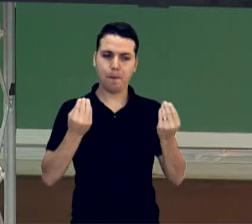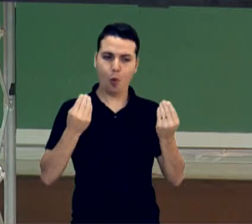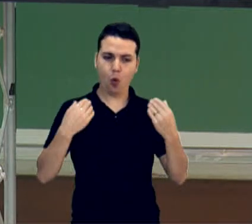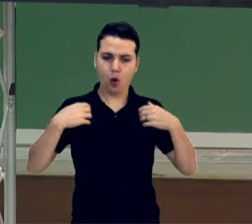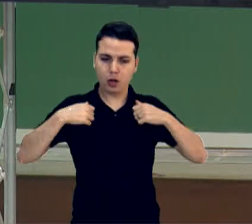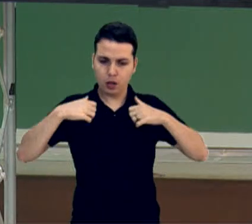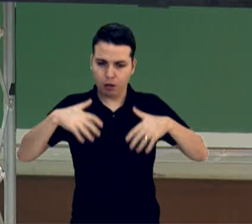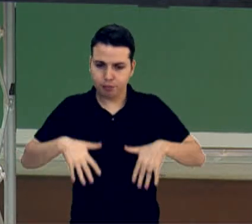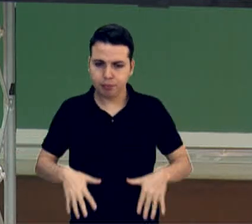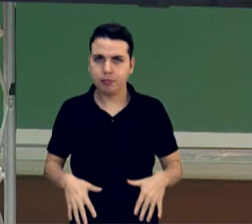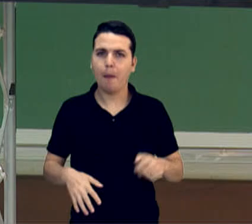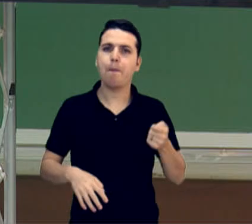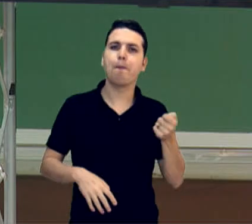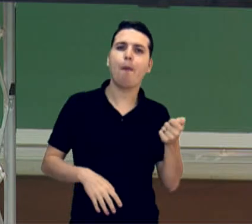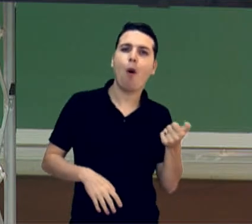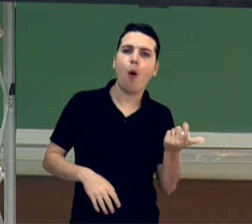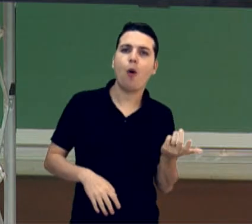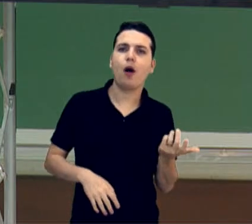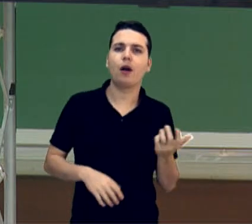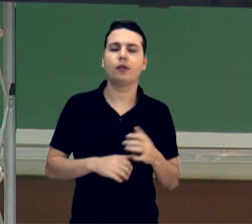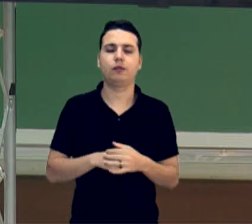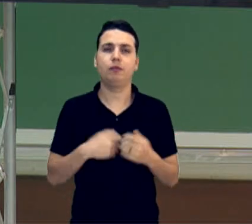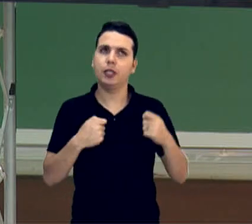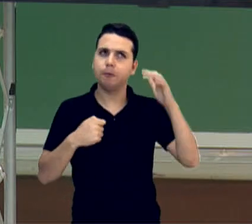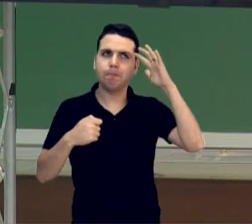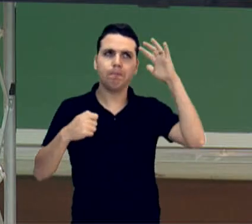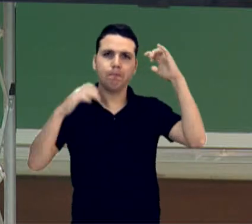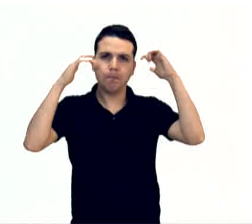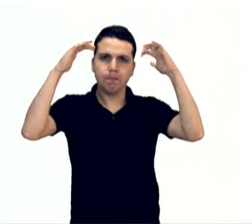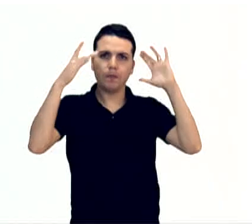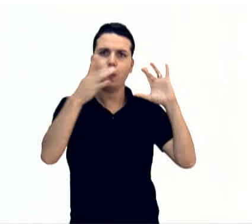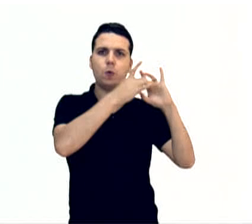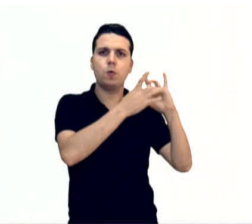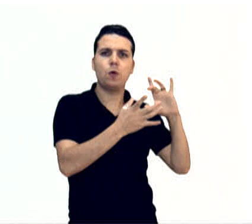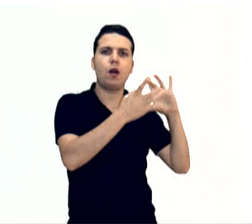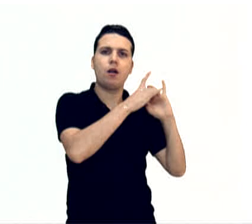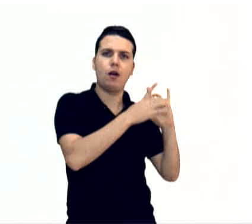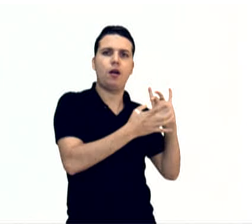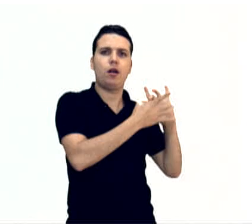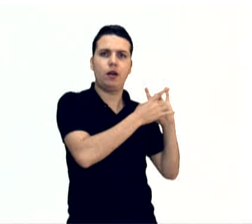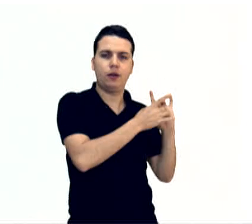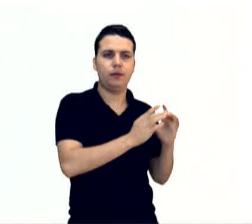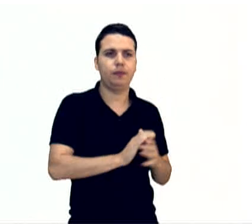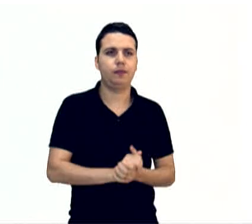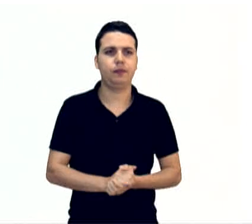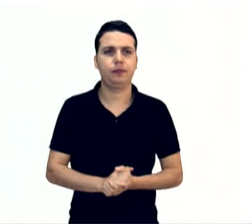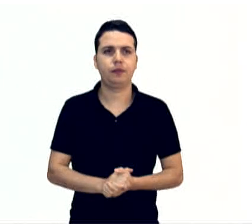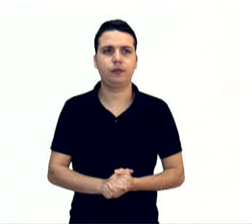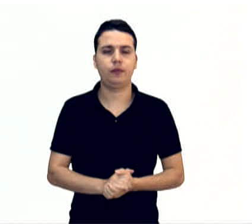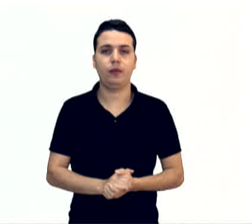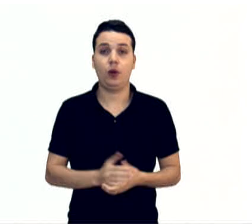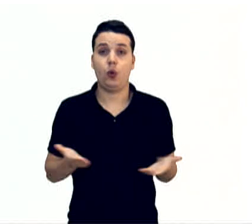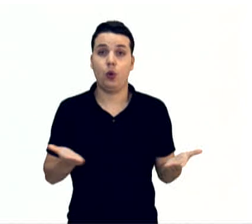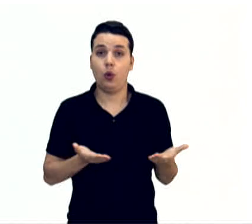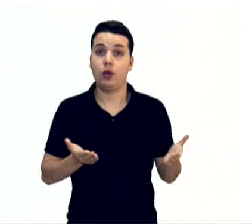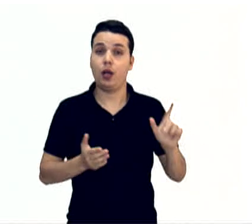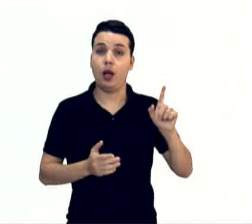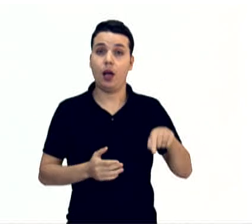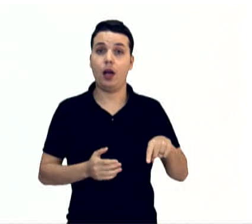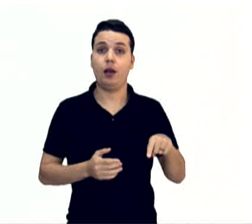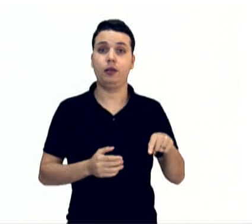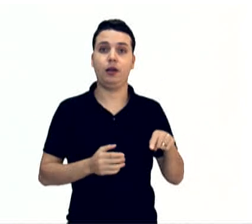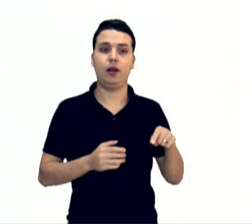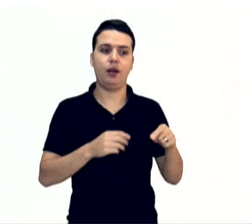menos roupa, né? Então a gente já tem que ir pensando. Atualmente é considerado um dos ritmos musicais mais populares